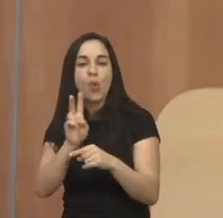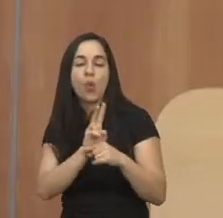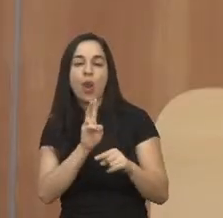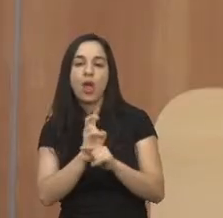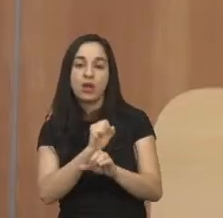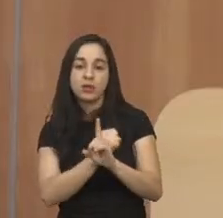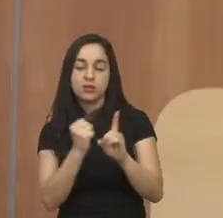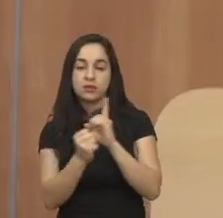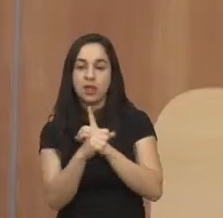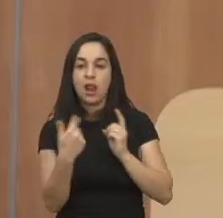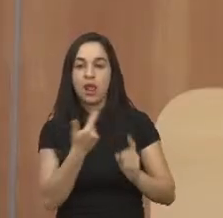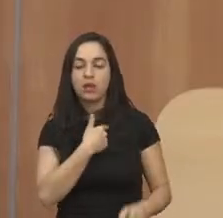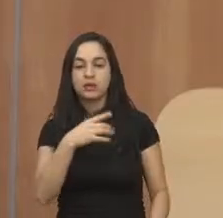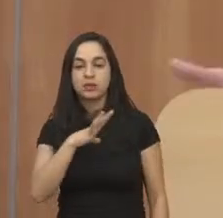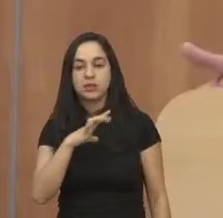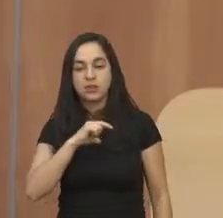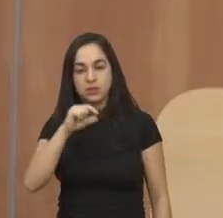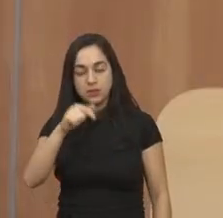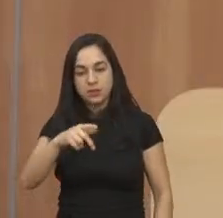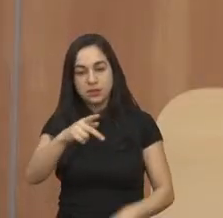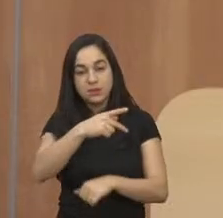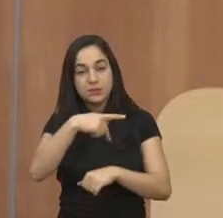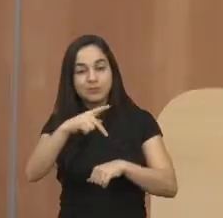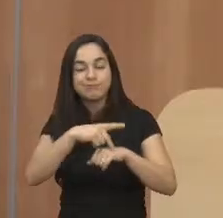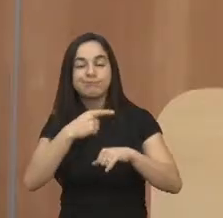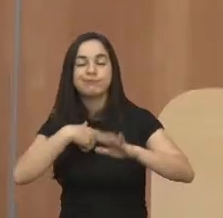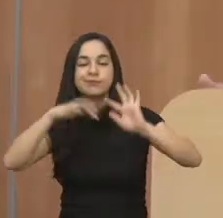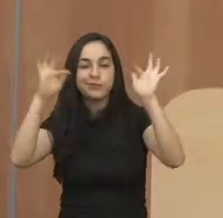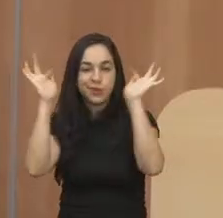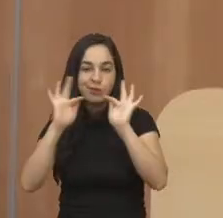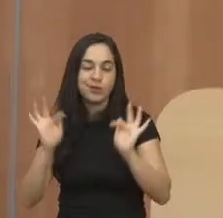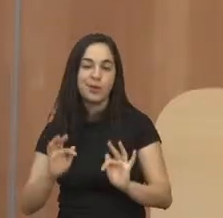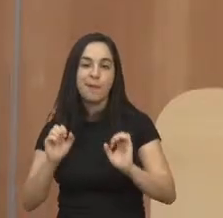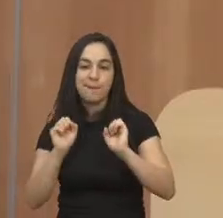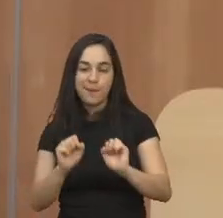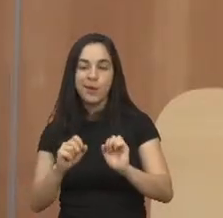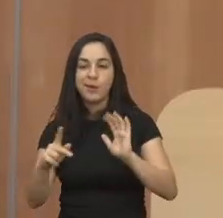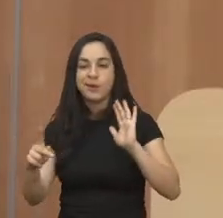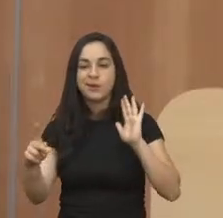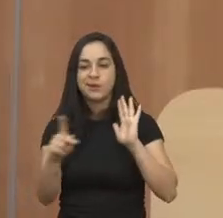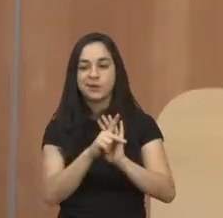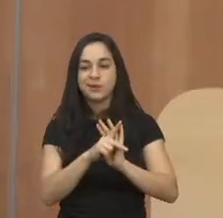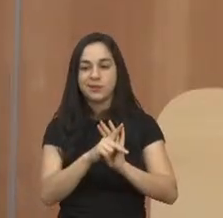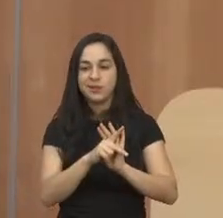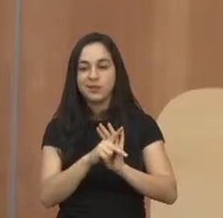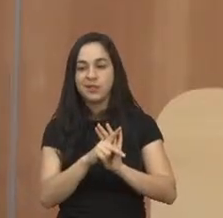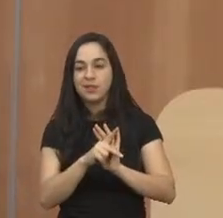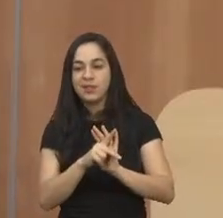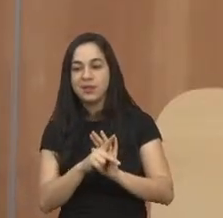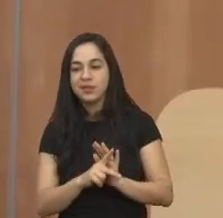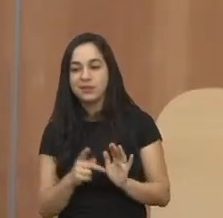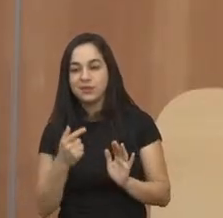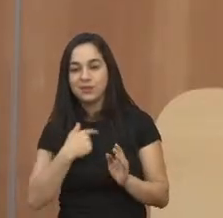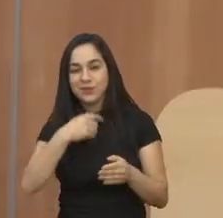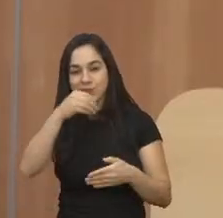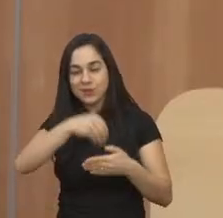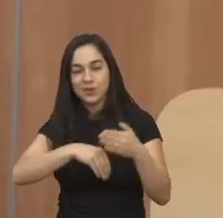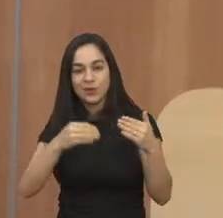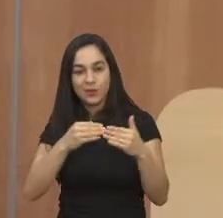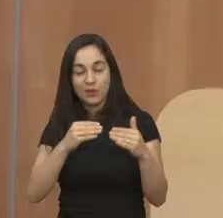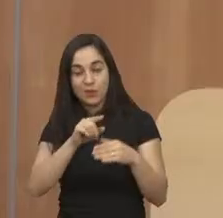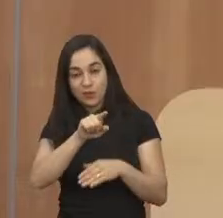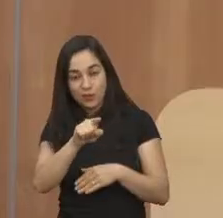cidade, para o nosso país. Eu fico feliz em participar desse projeto, sou favorável, você é uma pessoa cristã